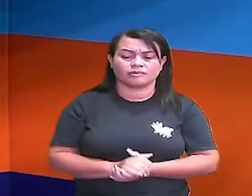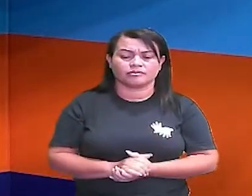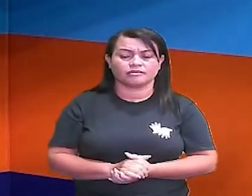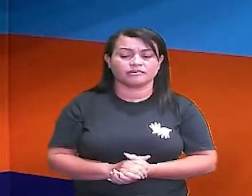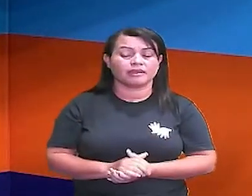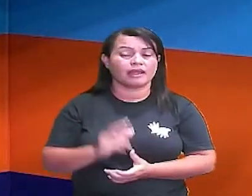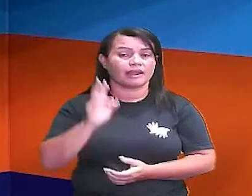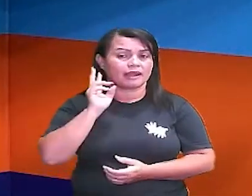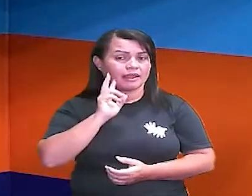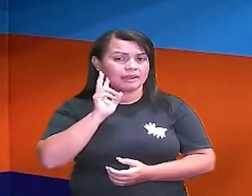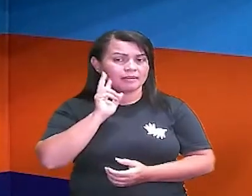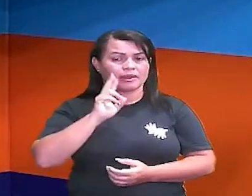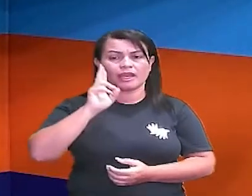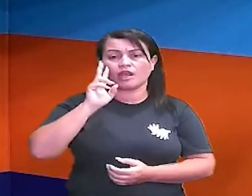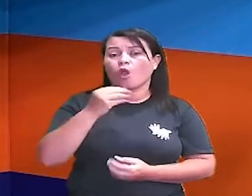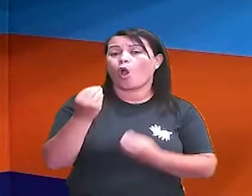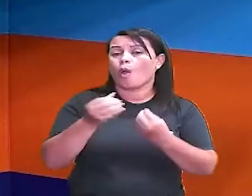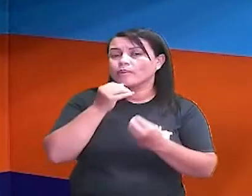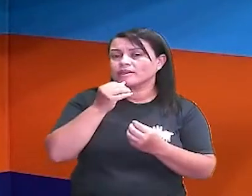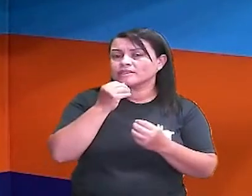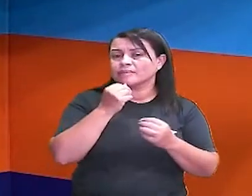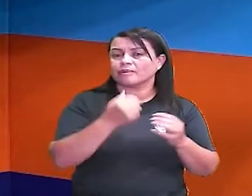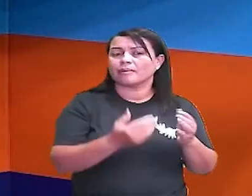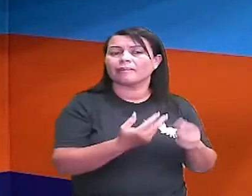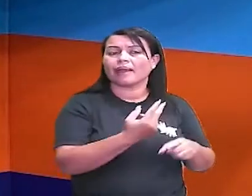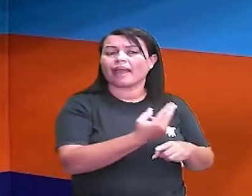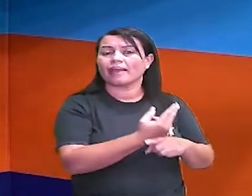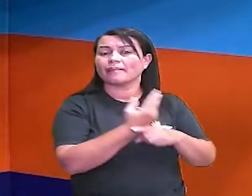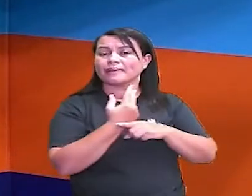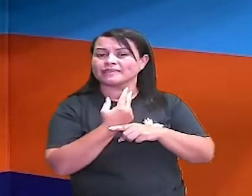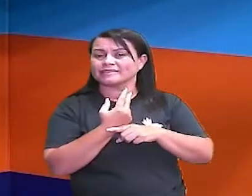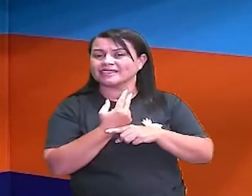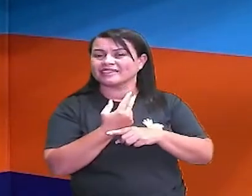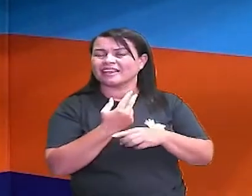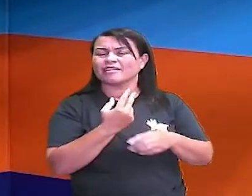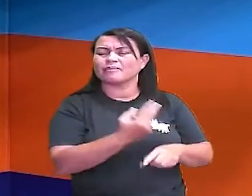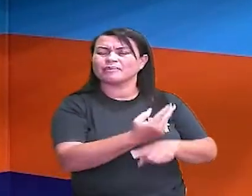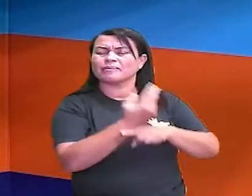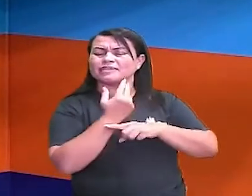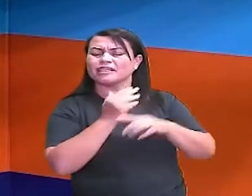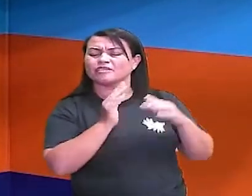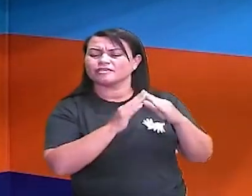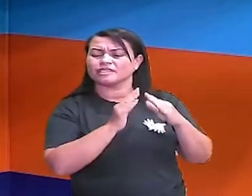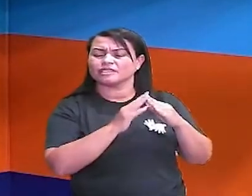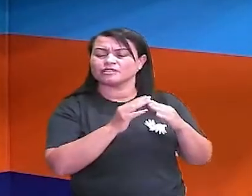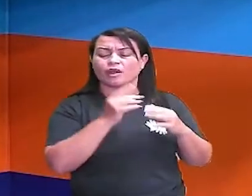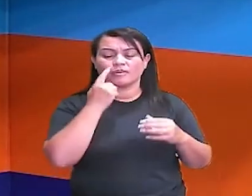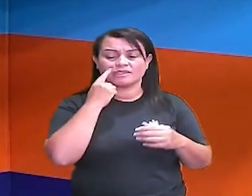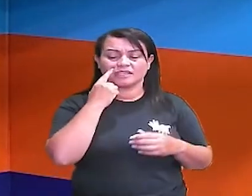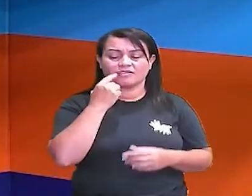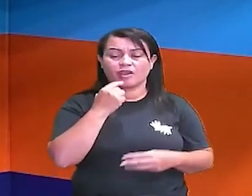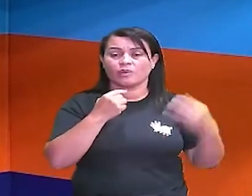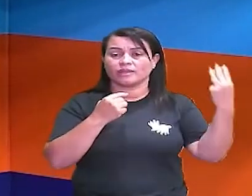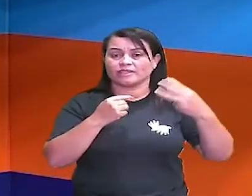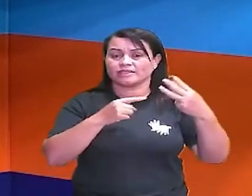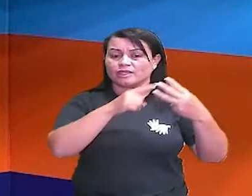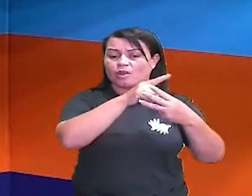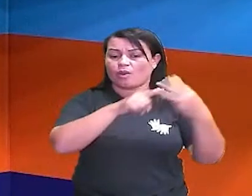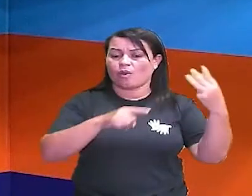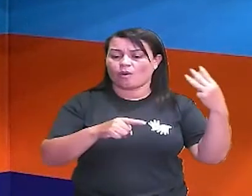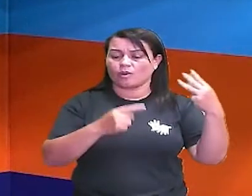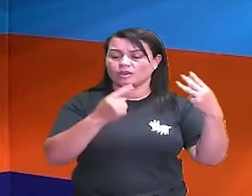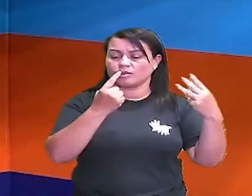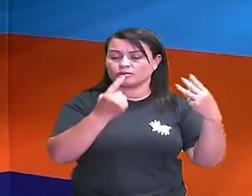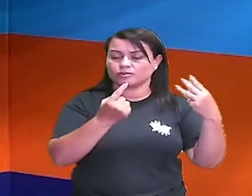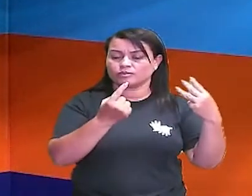Gente, lembra aquela história de pedir emprestado para o vizinho? É isso que a gente vai fazer. A gente corta aqui no vizinho e vai